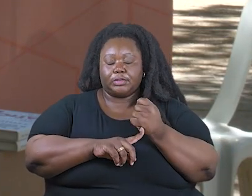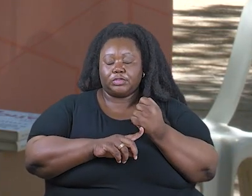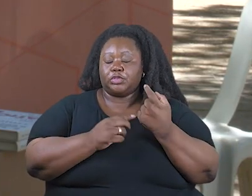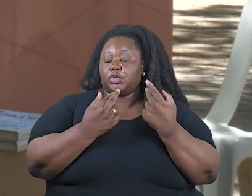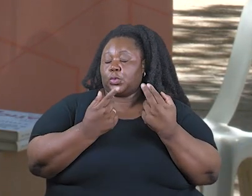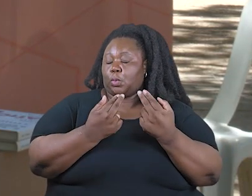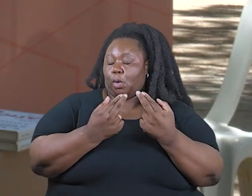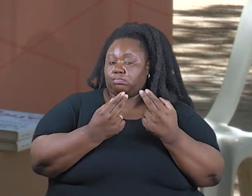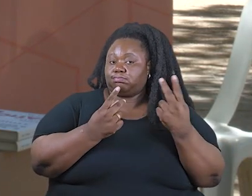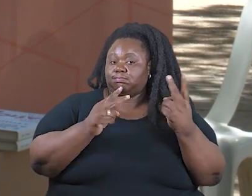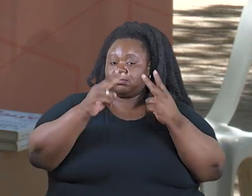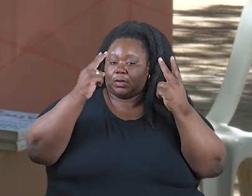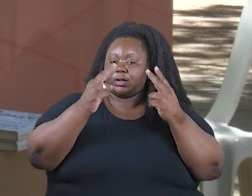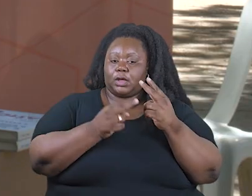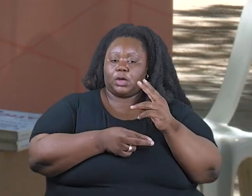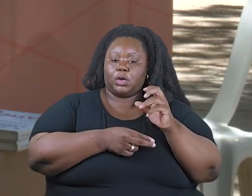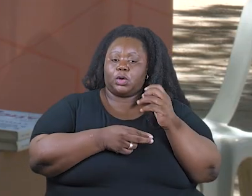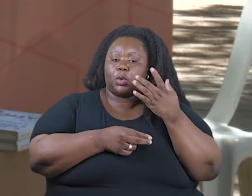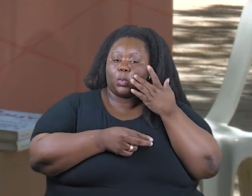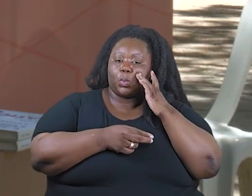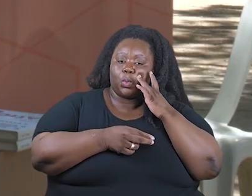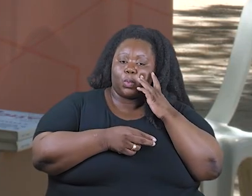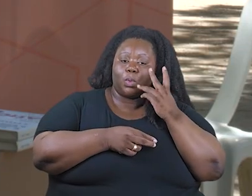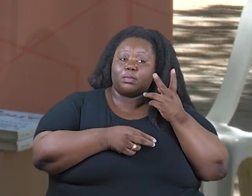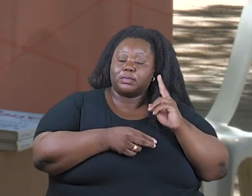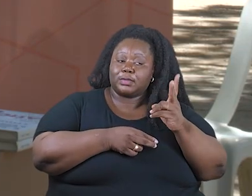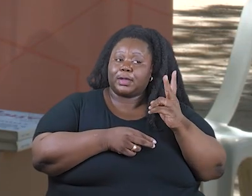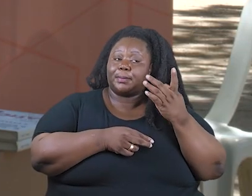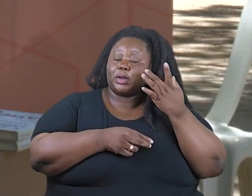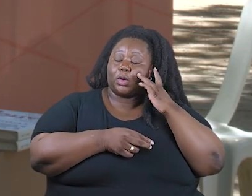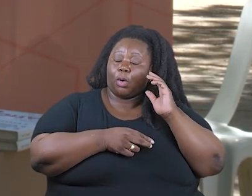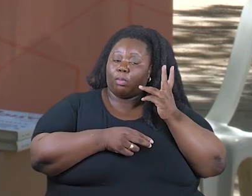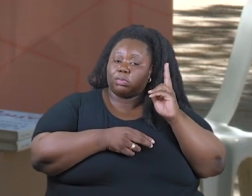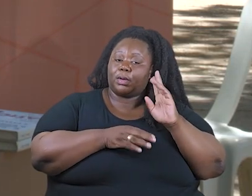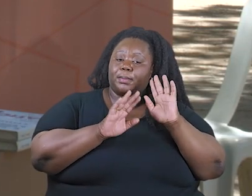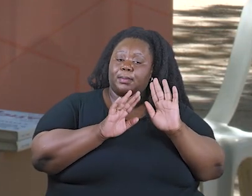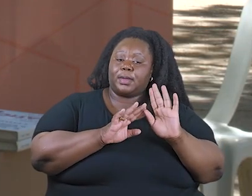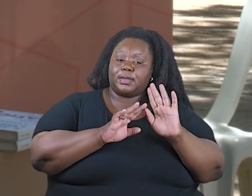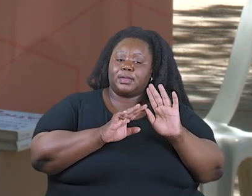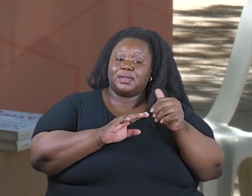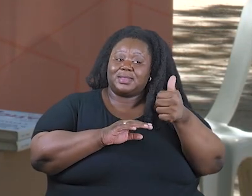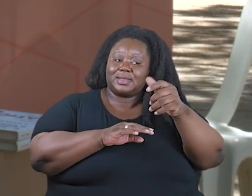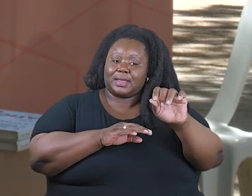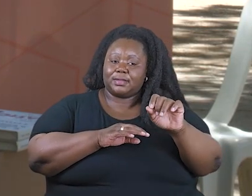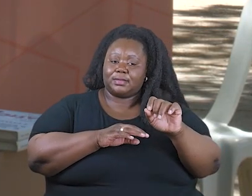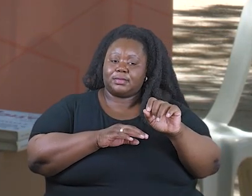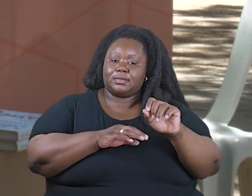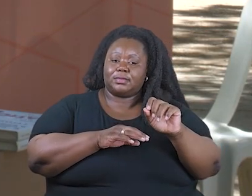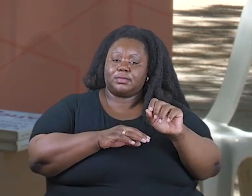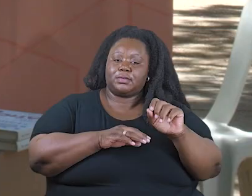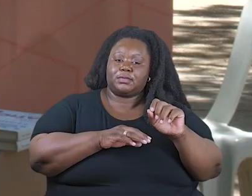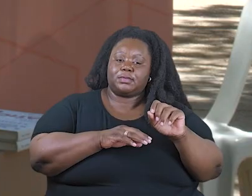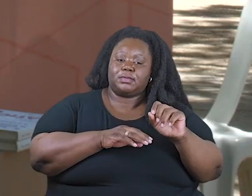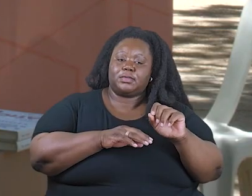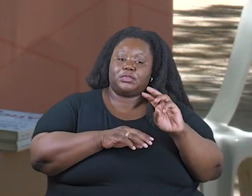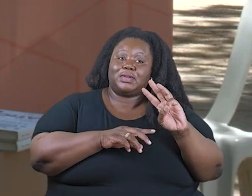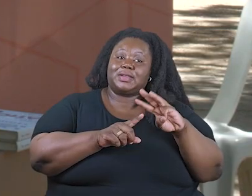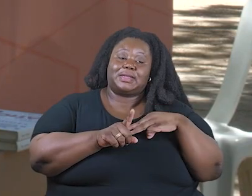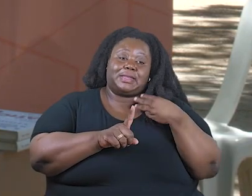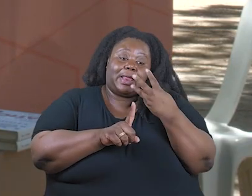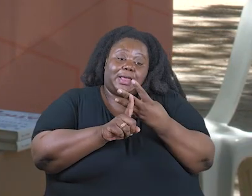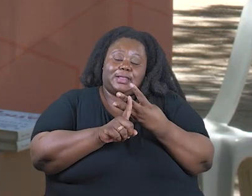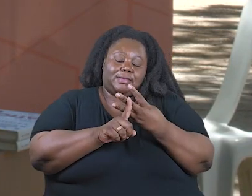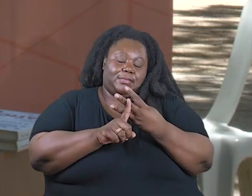arte. Por exemplo, o ouro sempre vai ser valorizado, mas daqui a 10 anos, o ouro ele não